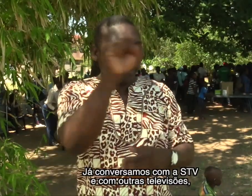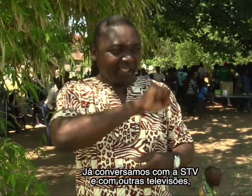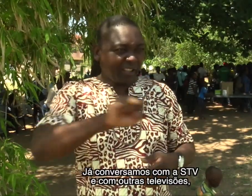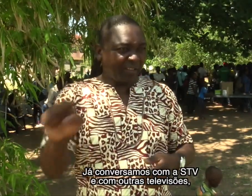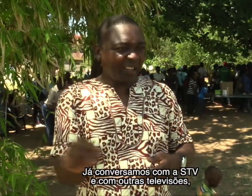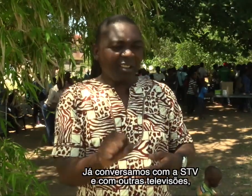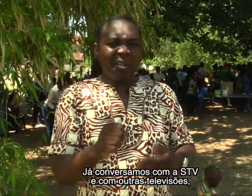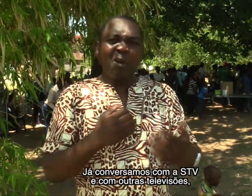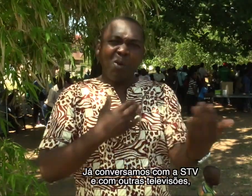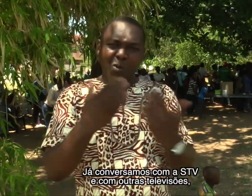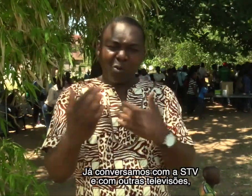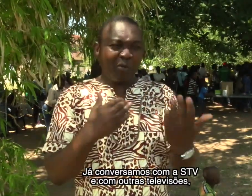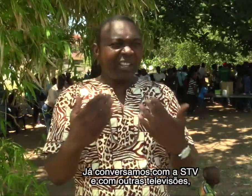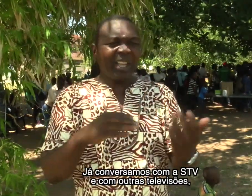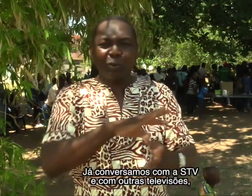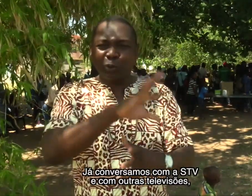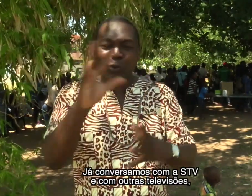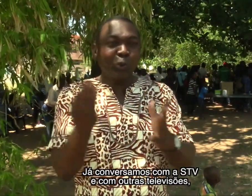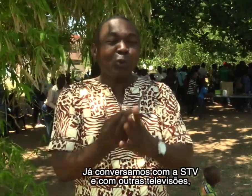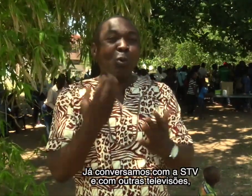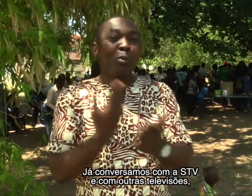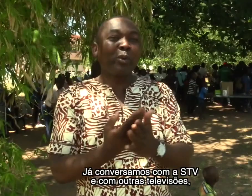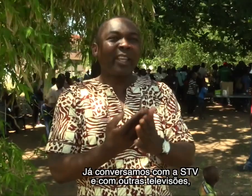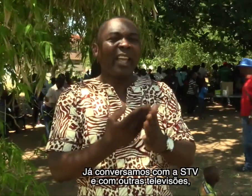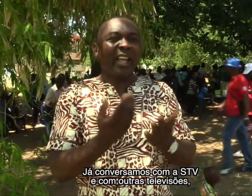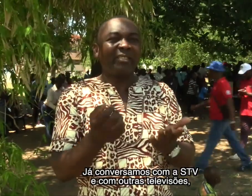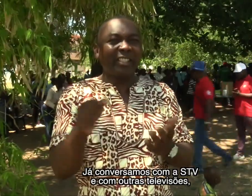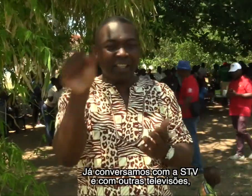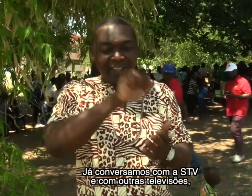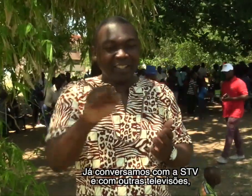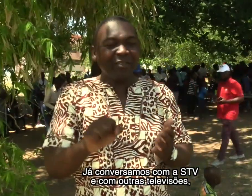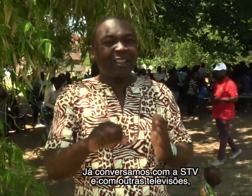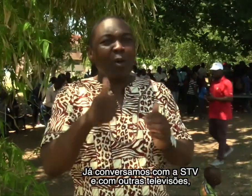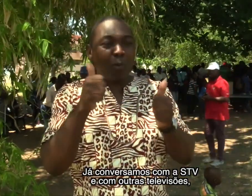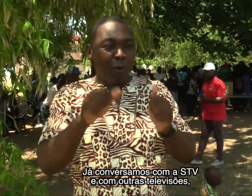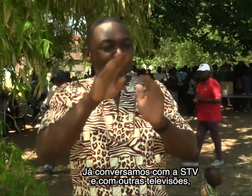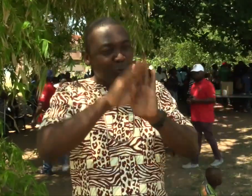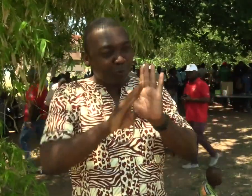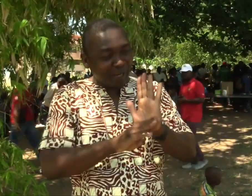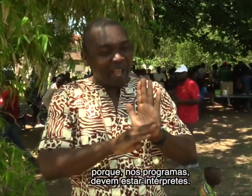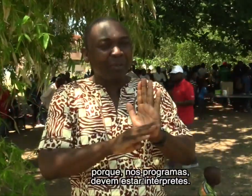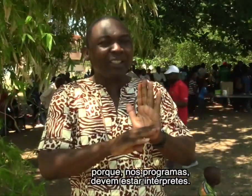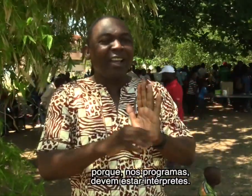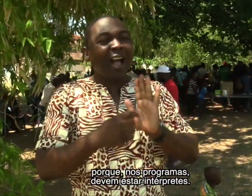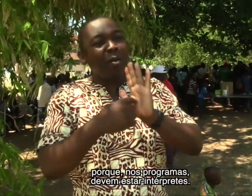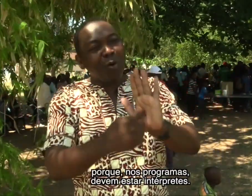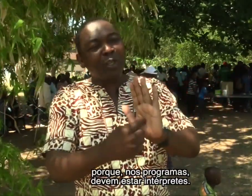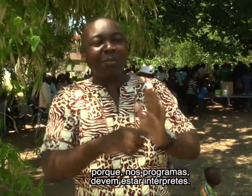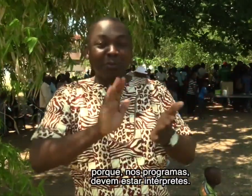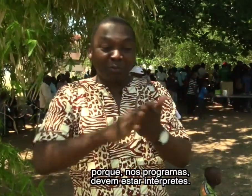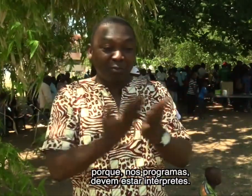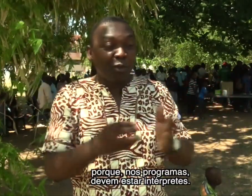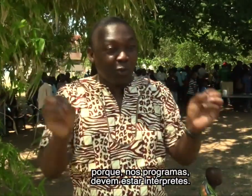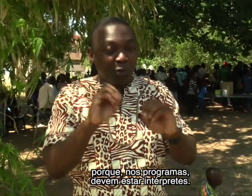E nós já conversamos com a STV, com todas as televisões, porque nos